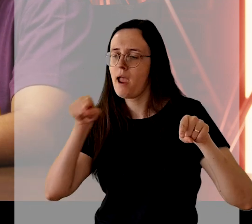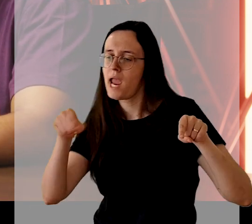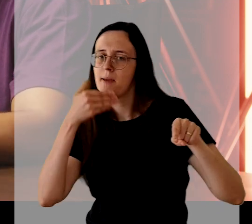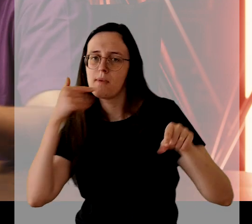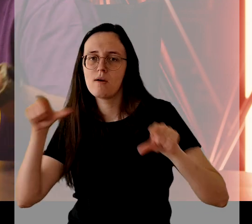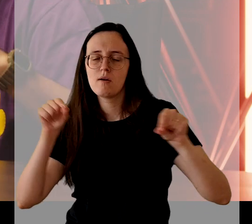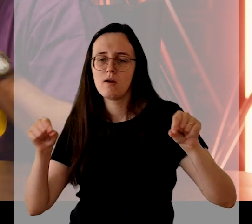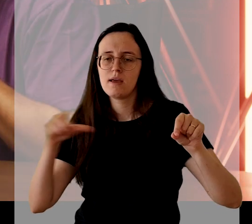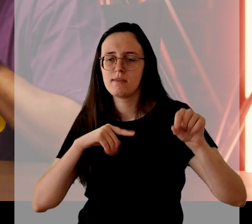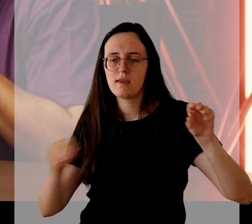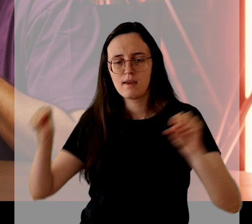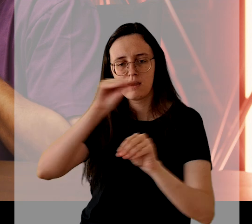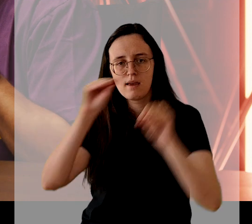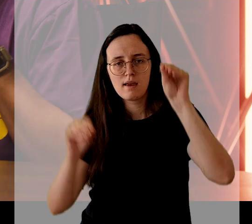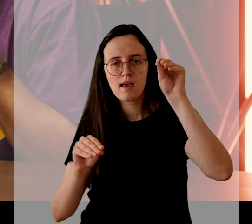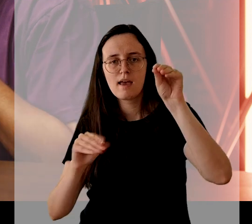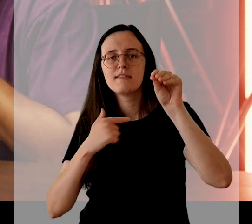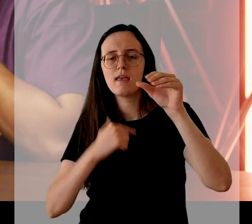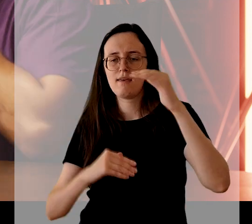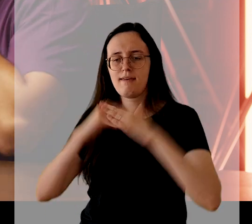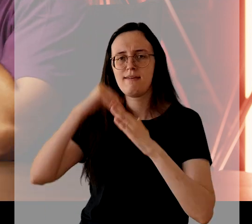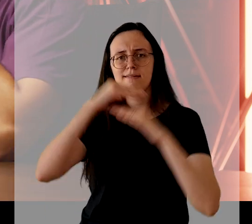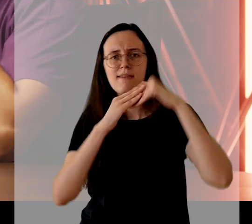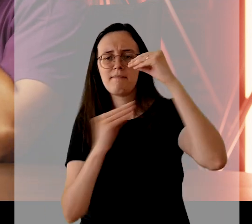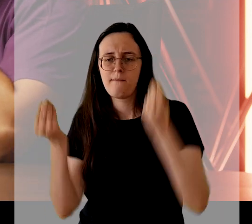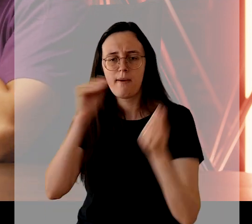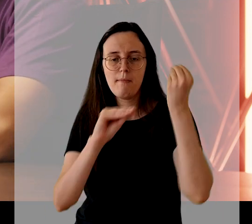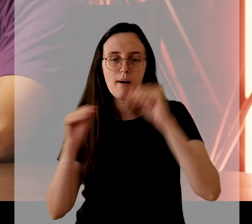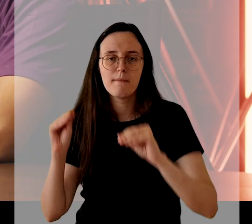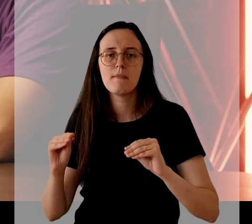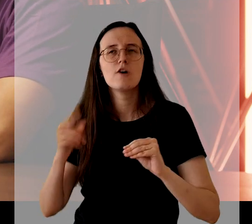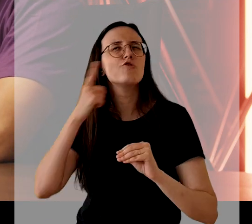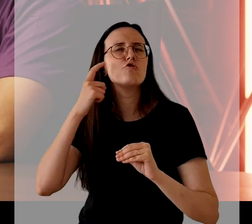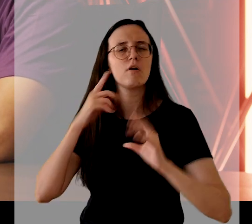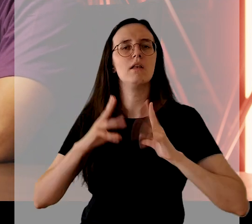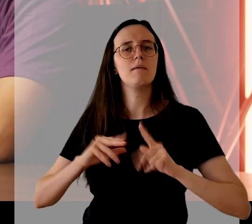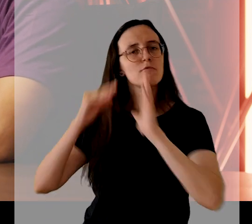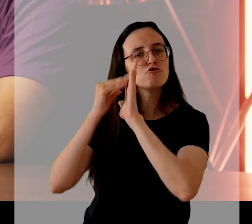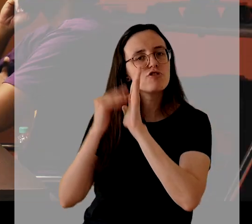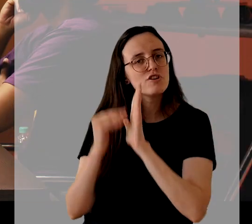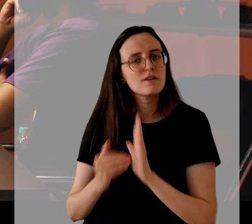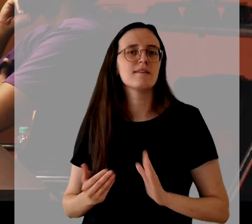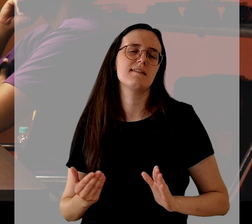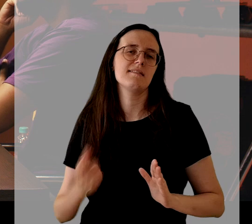microfone, sobreposição entre microfones, a limpeza desses